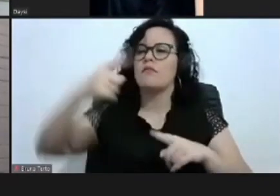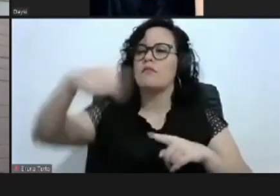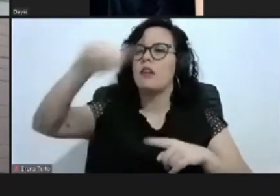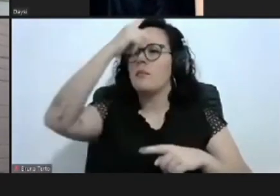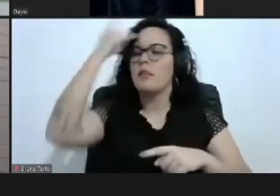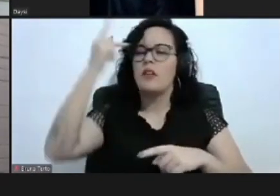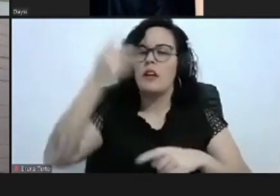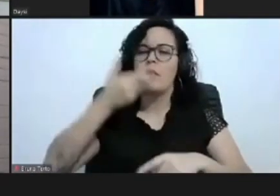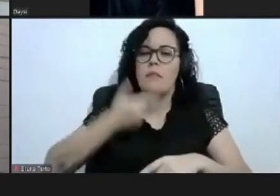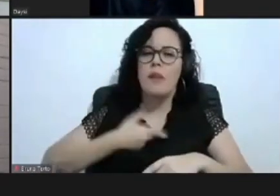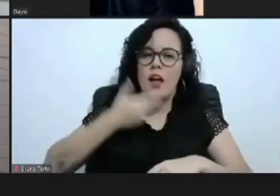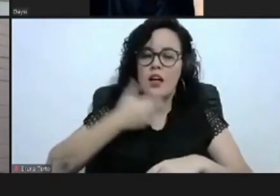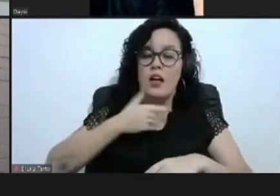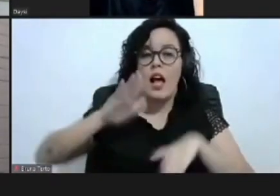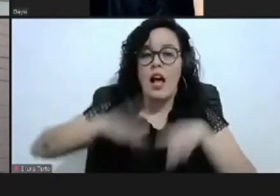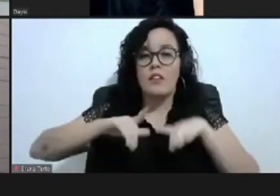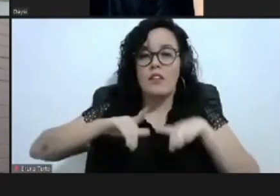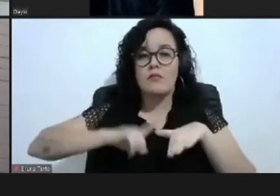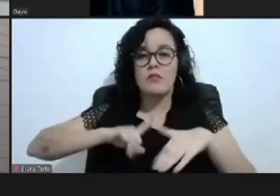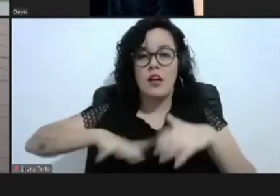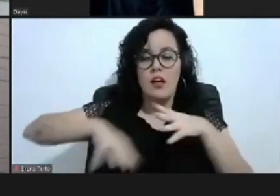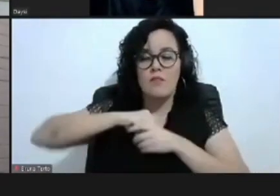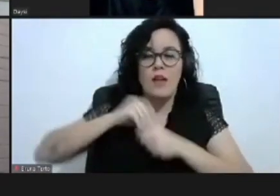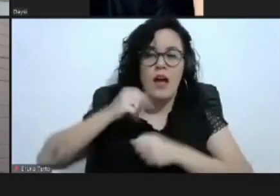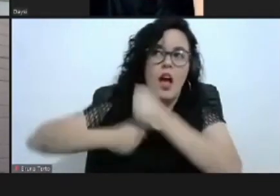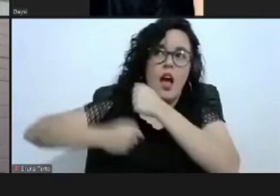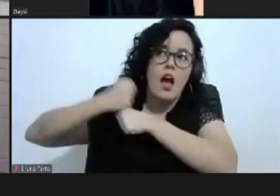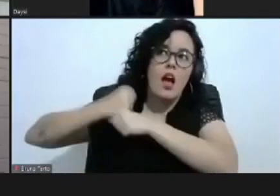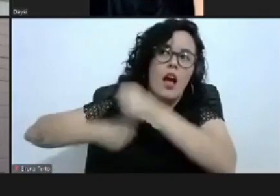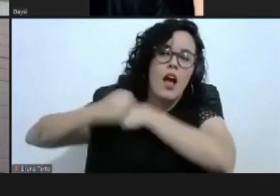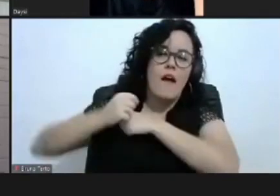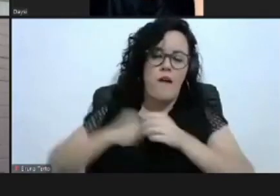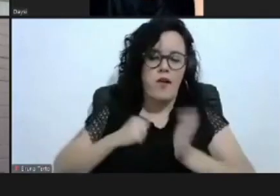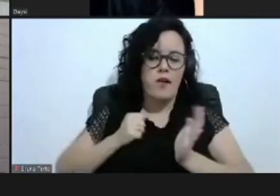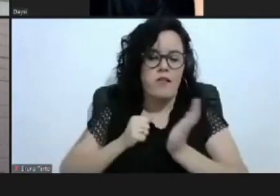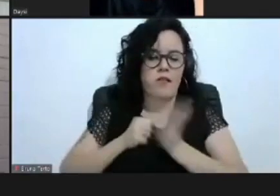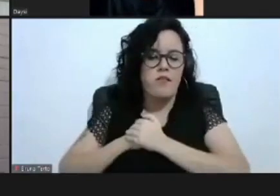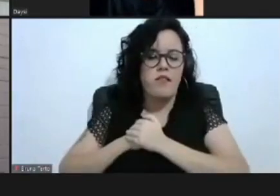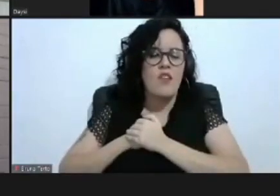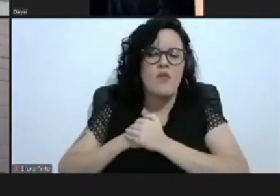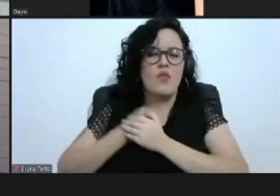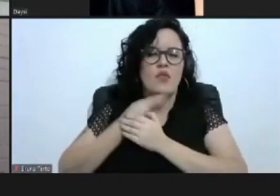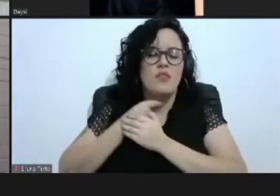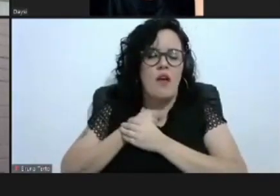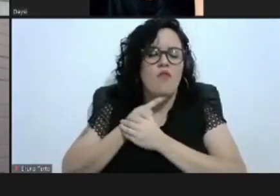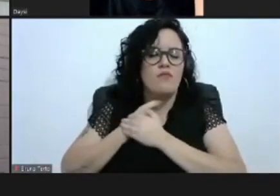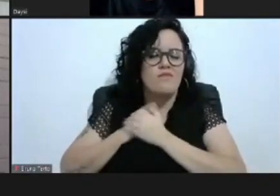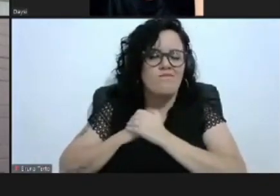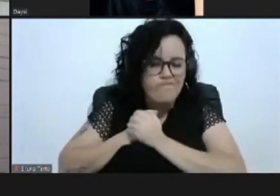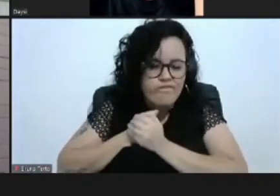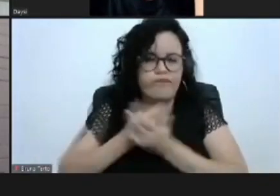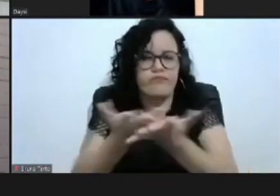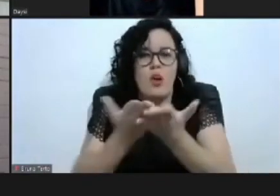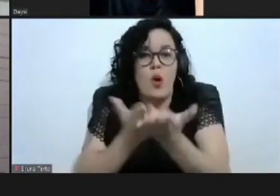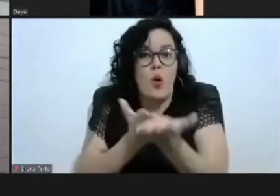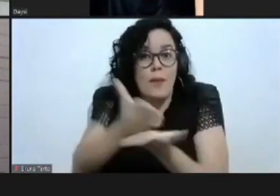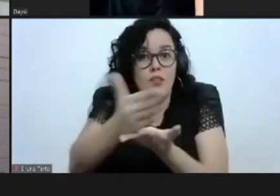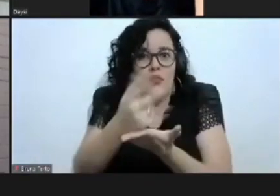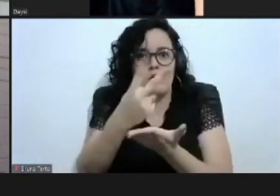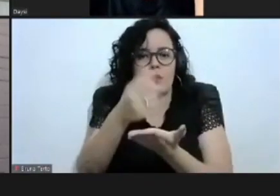uma demanda reprimida nos anos anteriores, né, que não aparecia e começou a aparecer a partir de